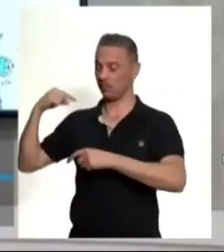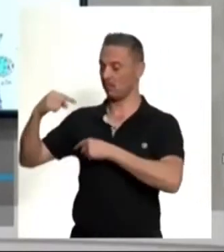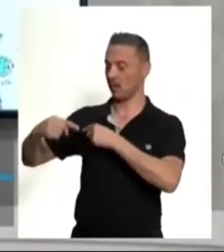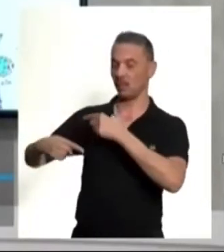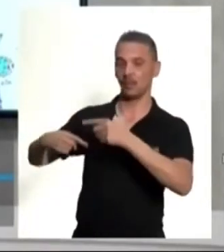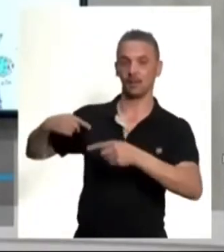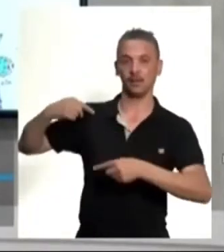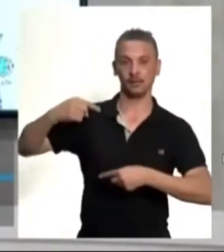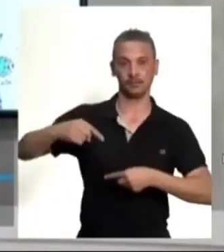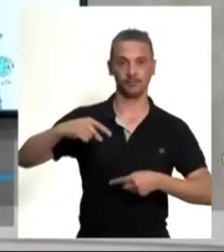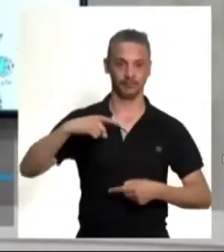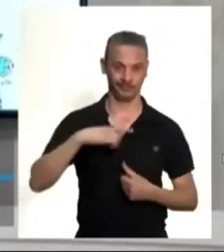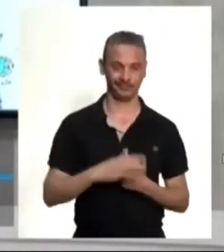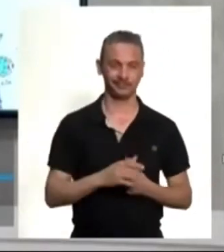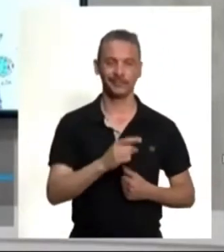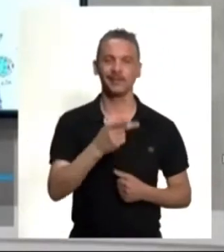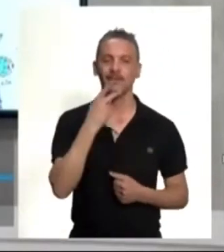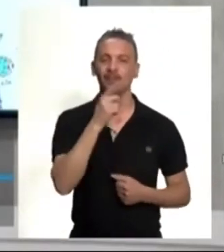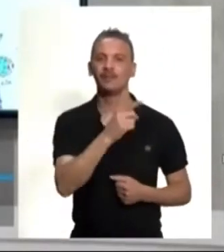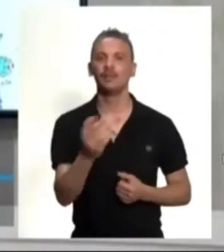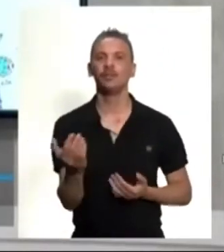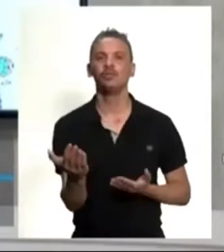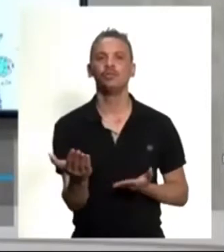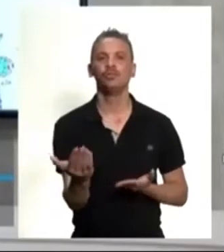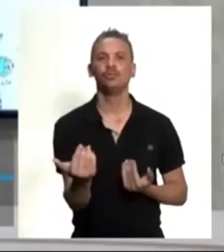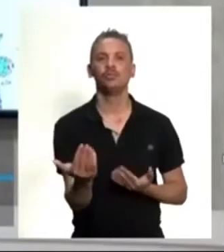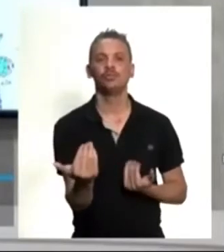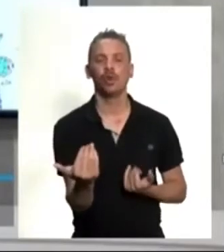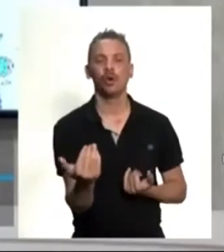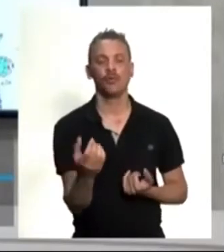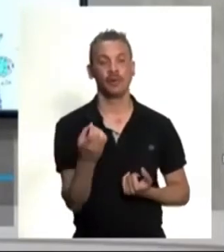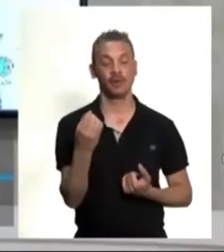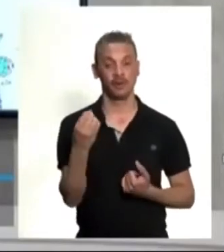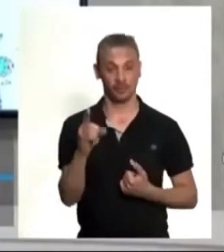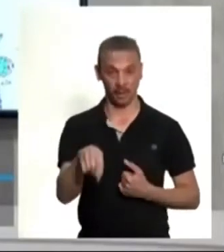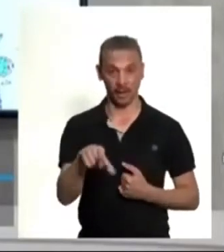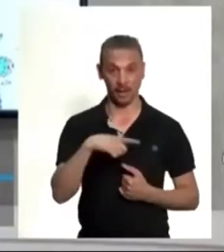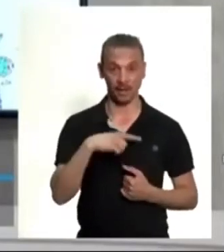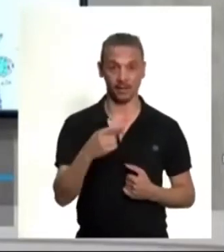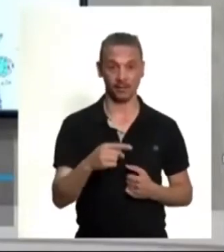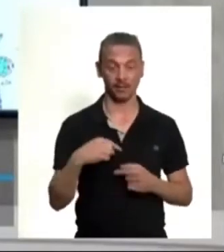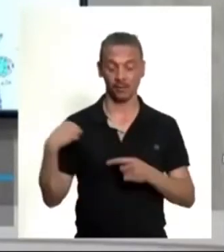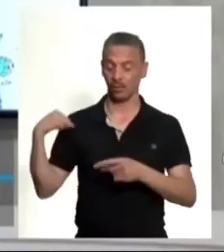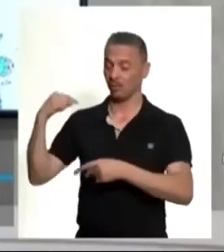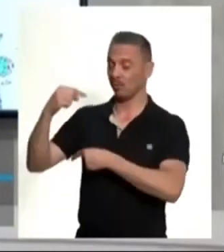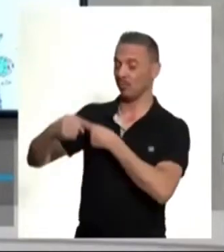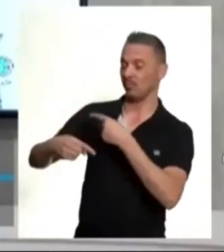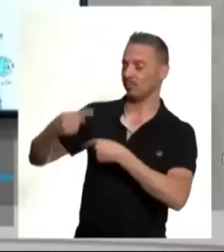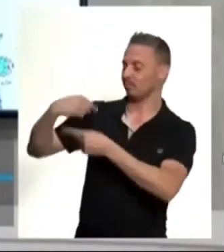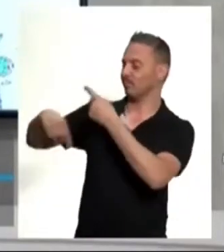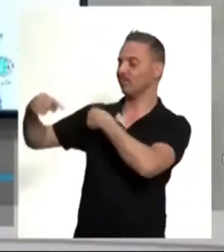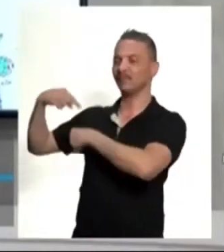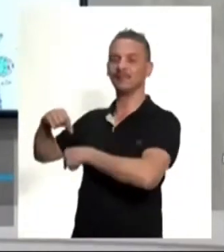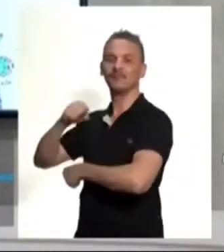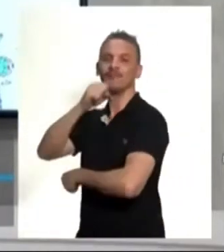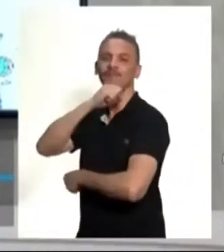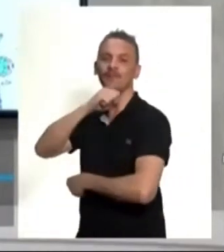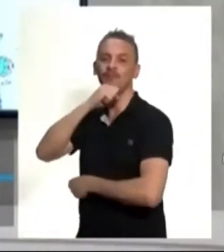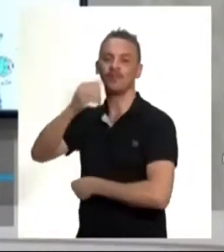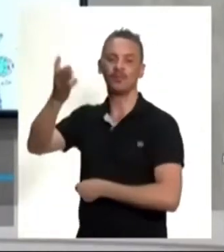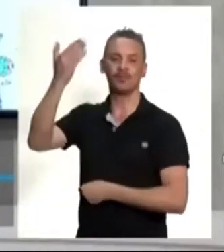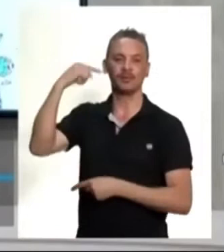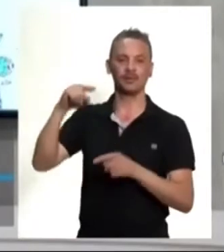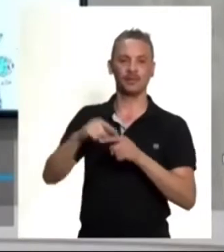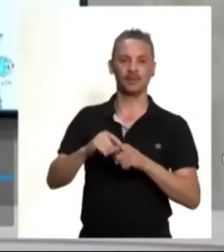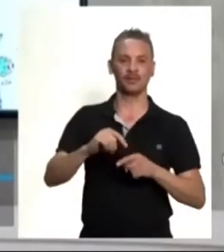costuma dizer, se você é um jovem ou se você é um adolescente, a geração dos nossos avós era aquela geração que estava saindo do